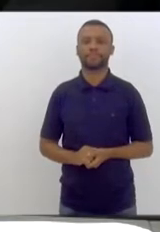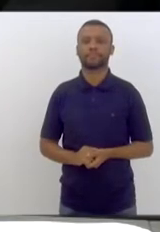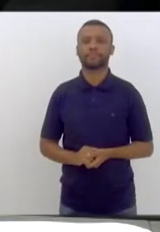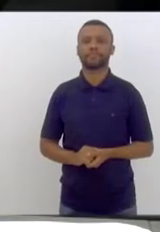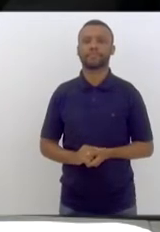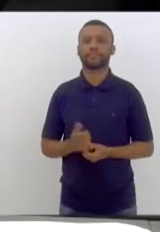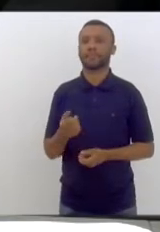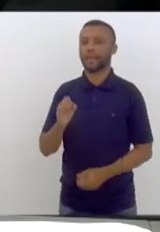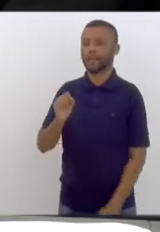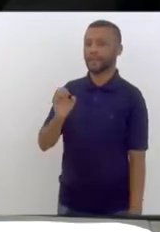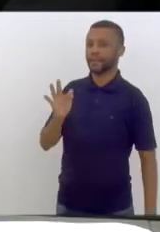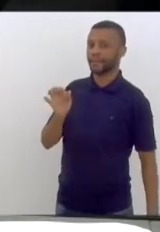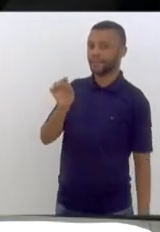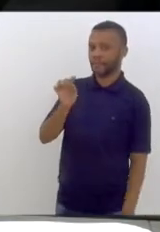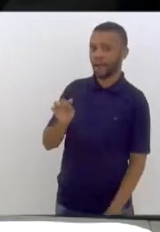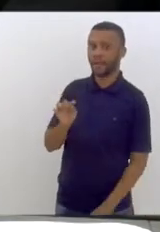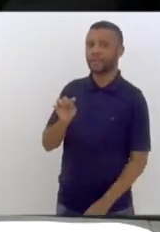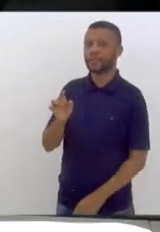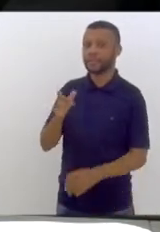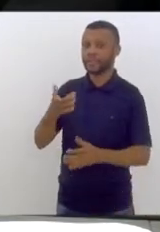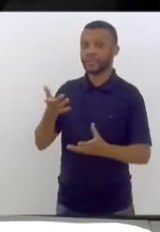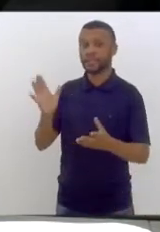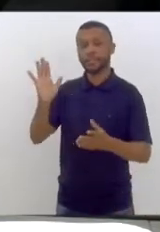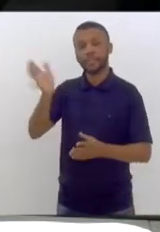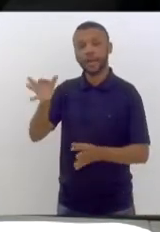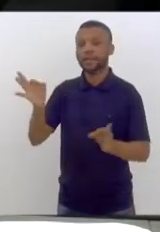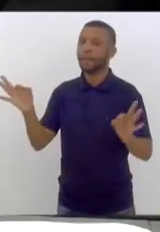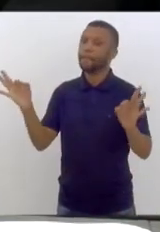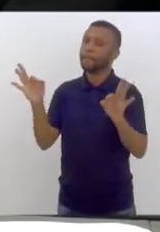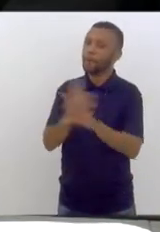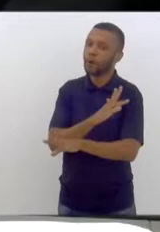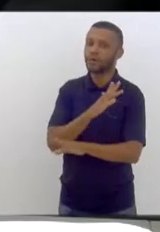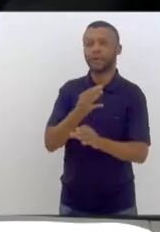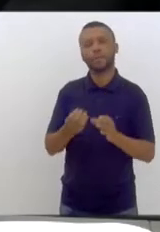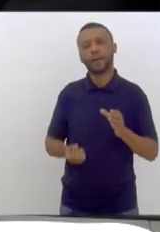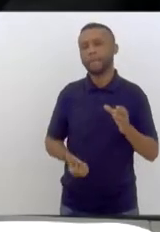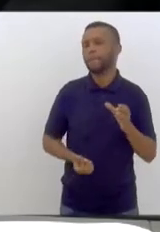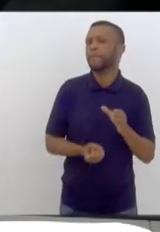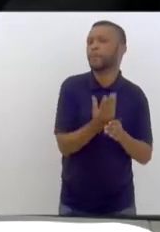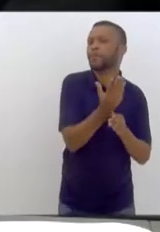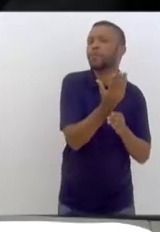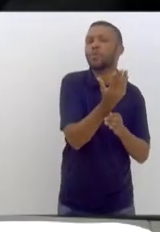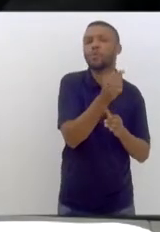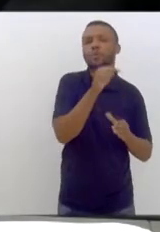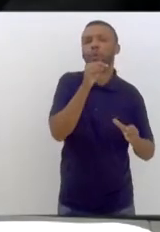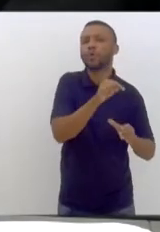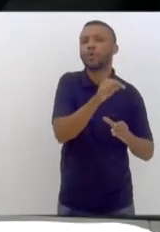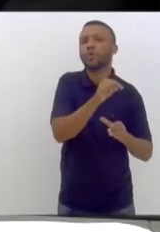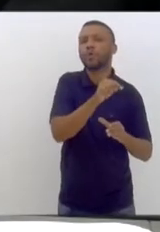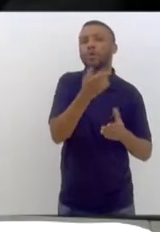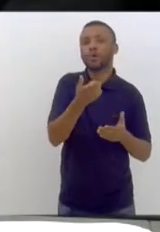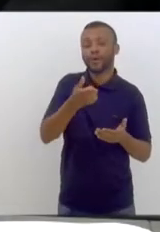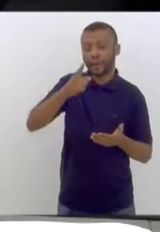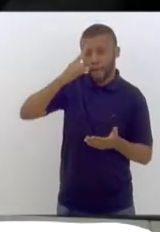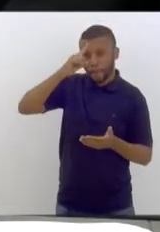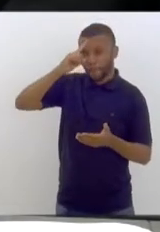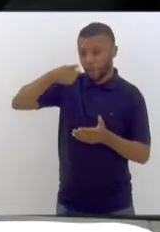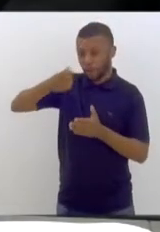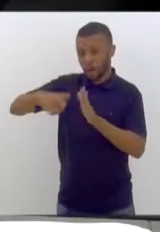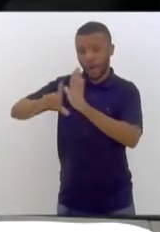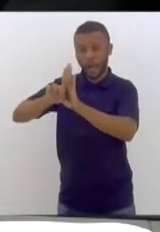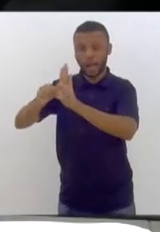a Secretaria de Fazenda, então, está pronta para implementar o que foi estabelecido pela nova